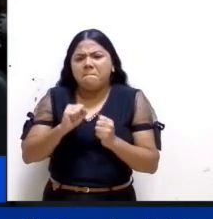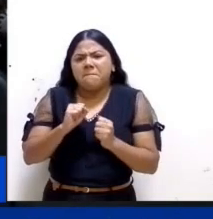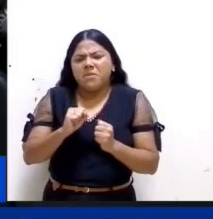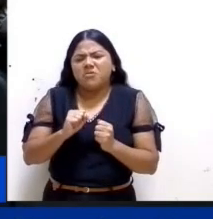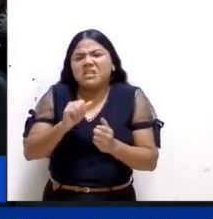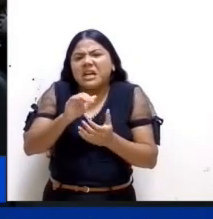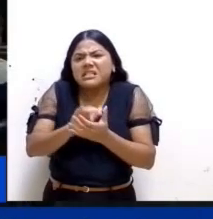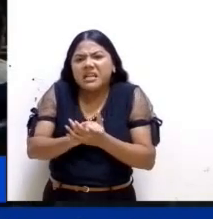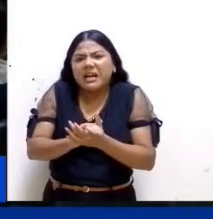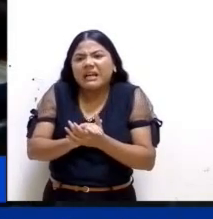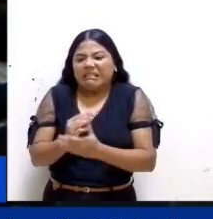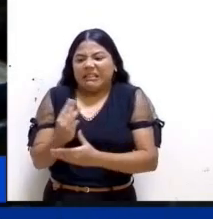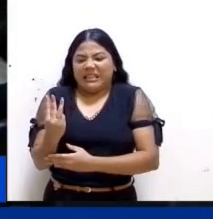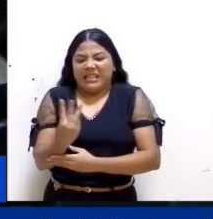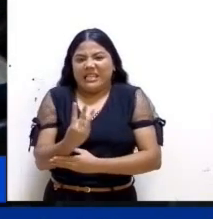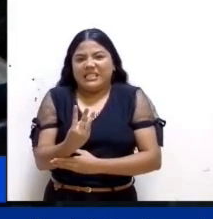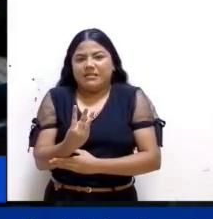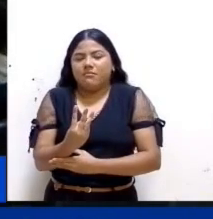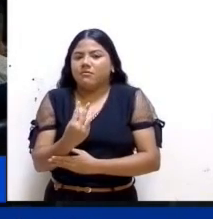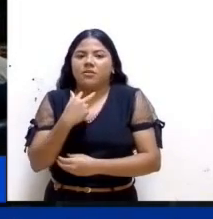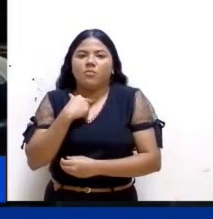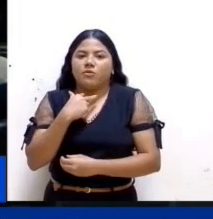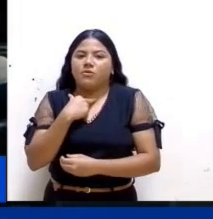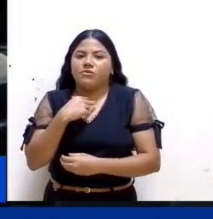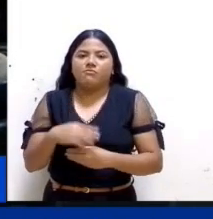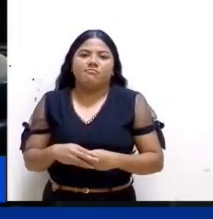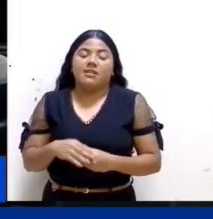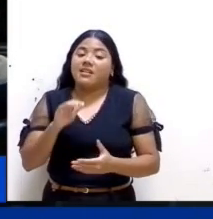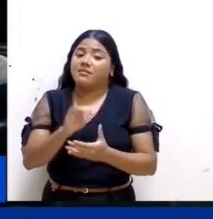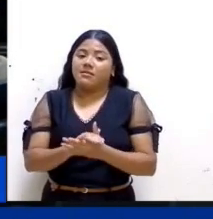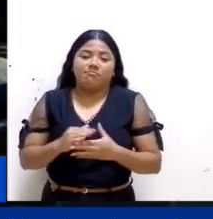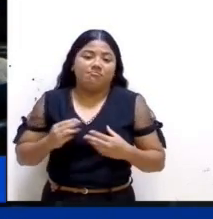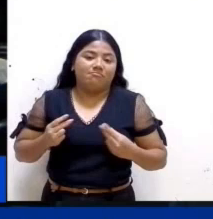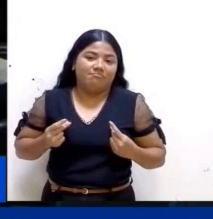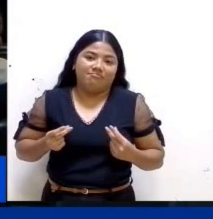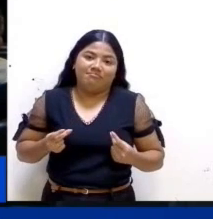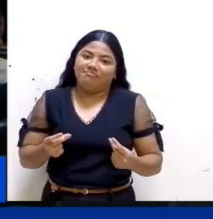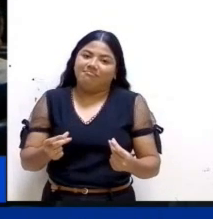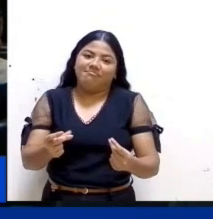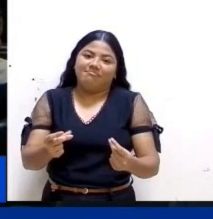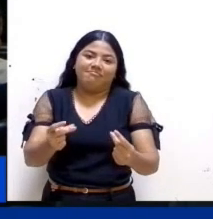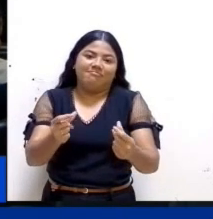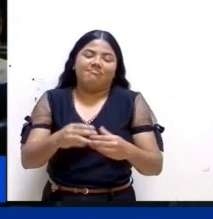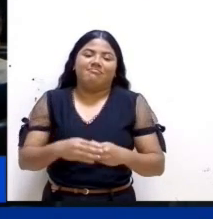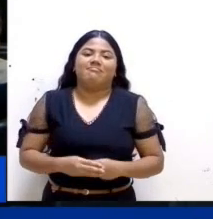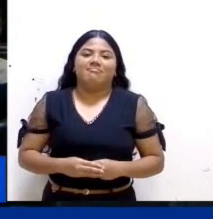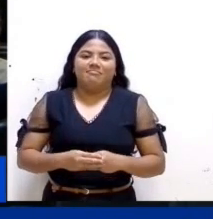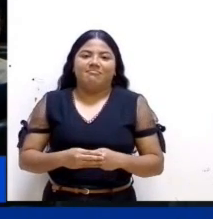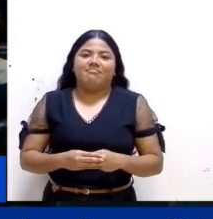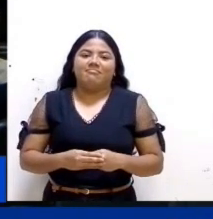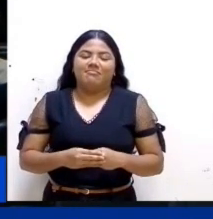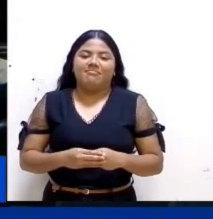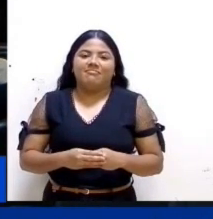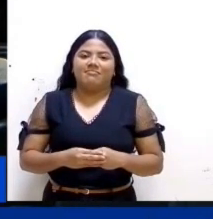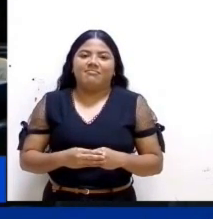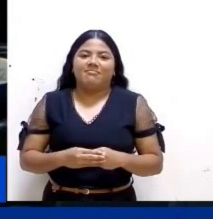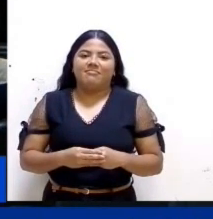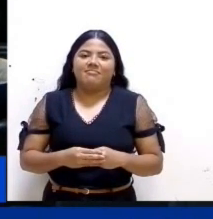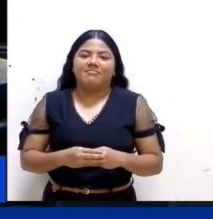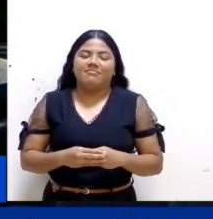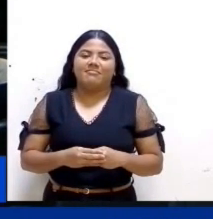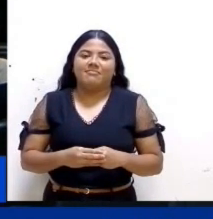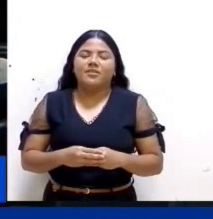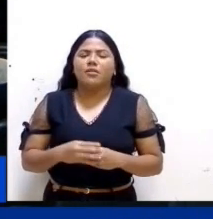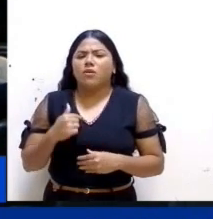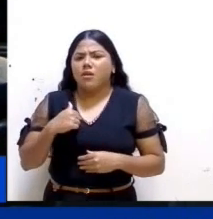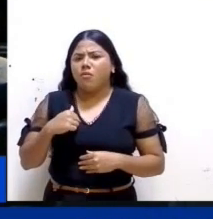Como não? Aí fica preso para o resto da vida? Graças a Deus. Imagem ampla do auditório. Existe. Olha, eu não estou fazendo desserviço, não. Valorizo